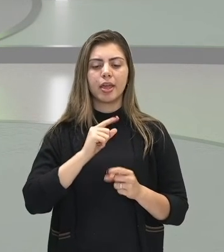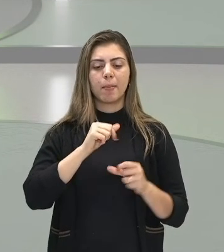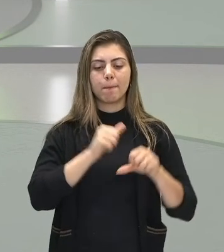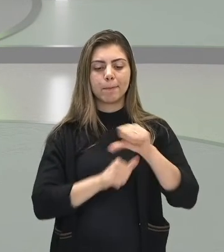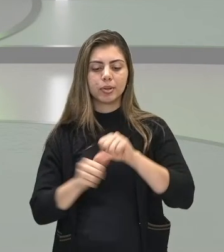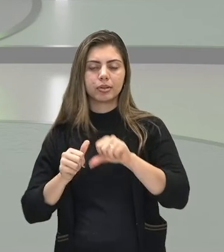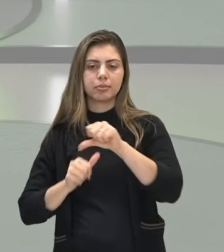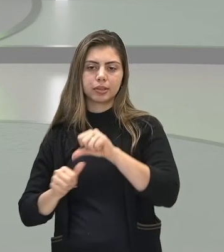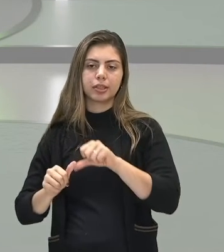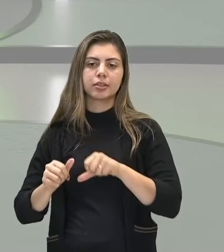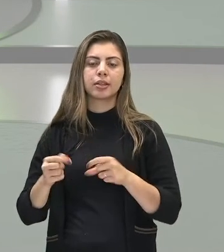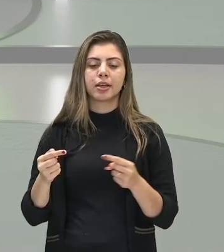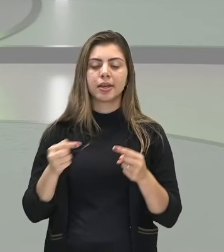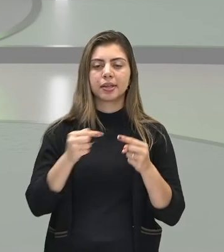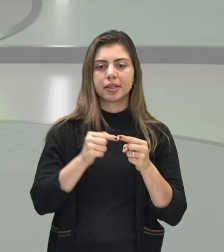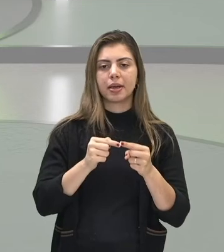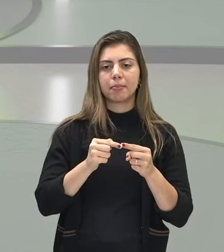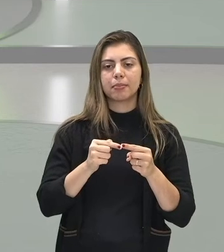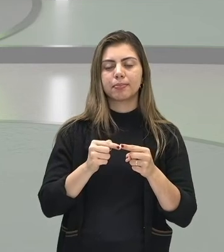são processos